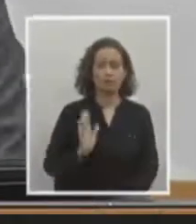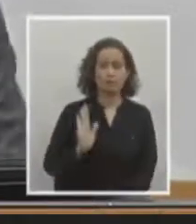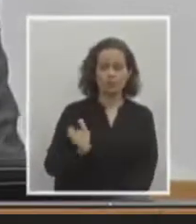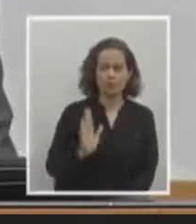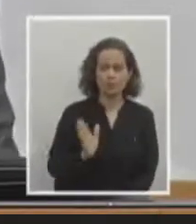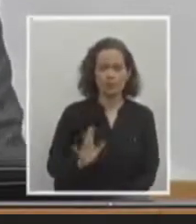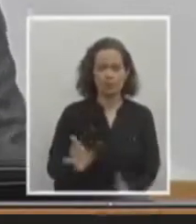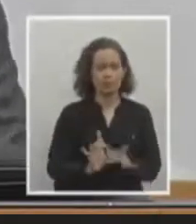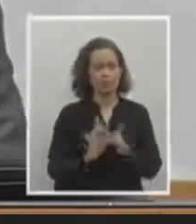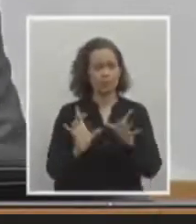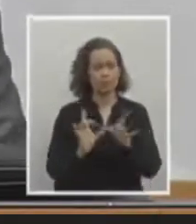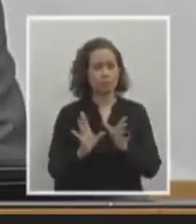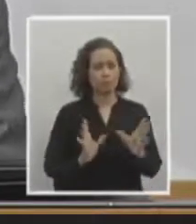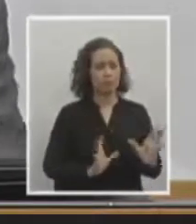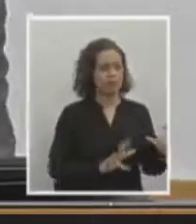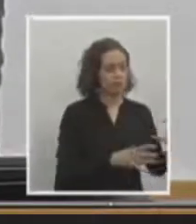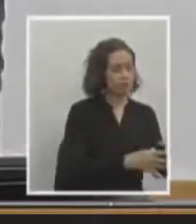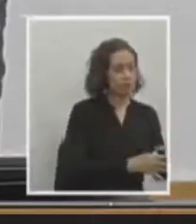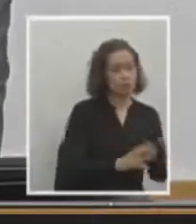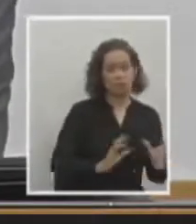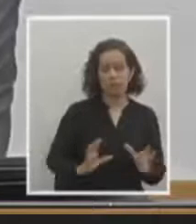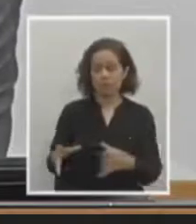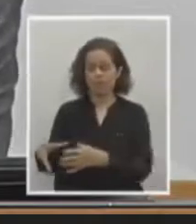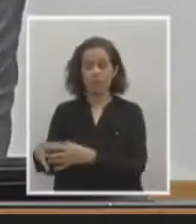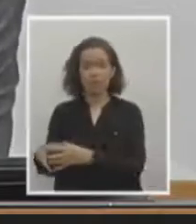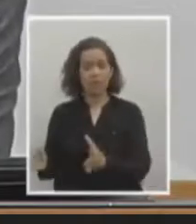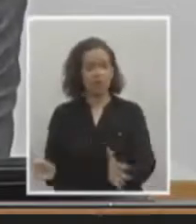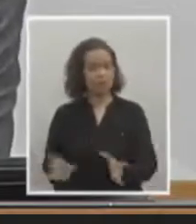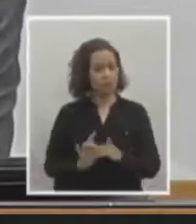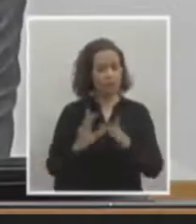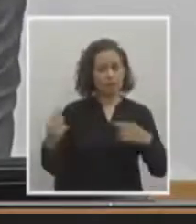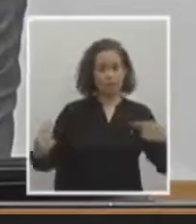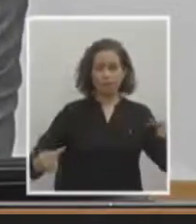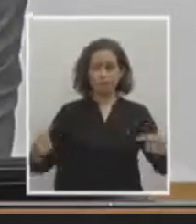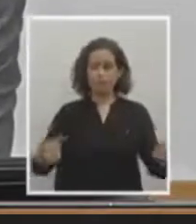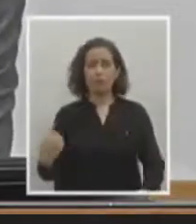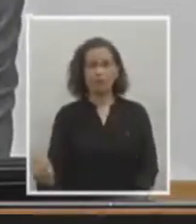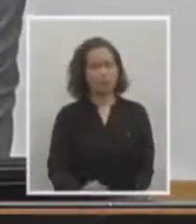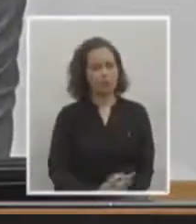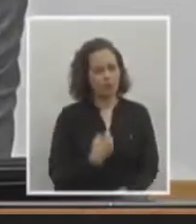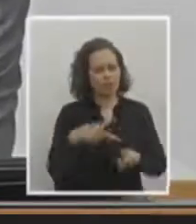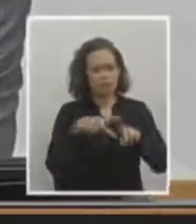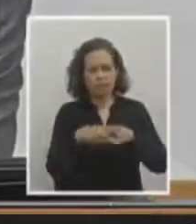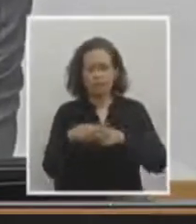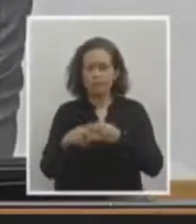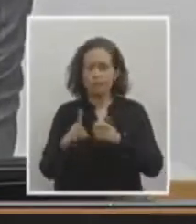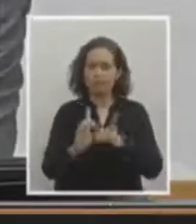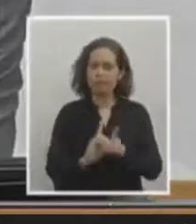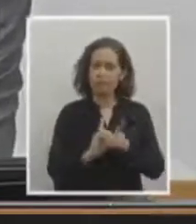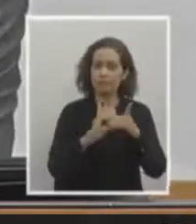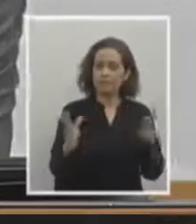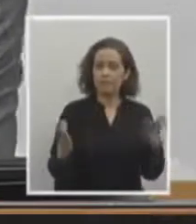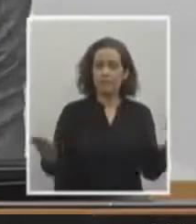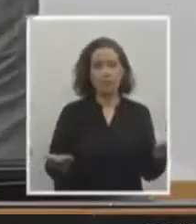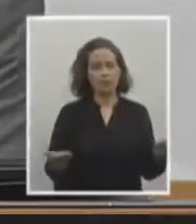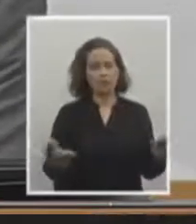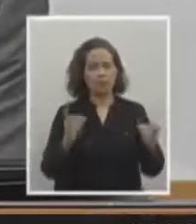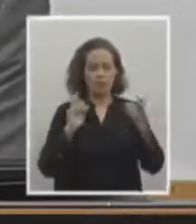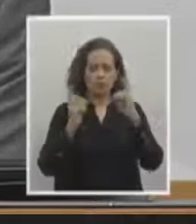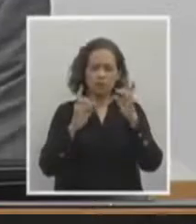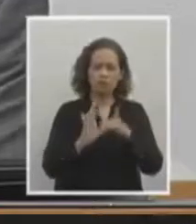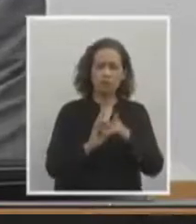aos designados quanto aos efetivos, é que nós estamos corrigindo de forma democrática e hoje fazendo essa audiência para ouvir os